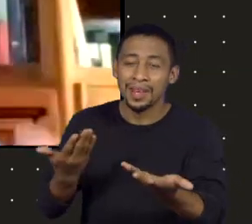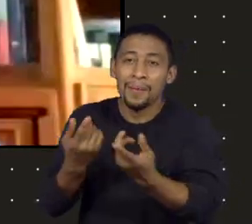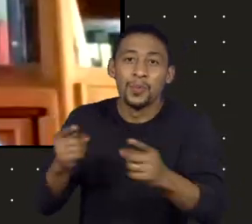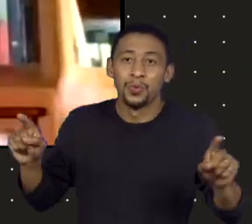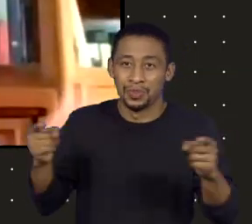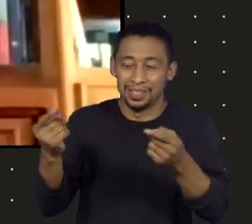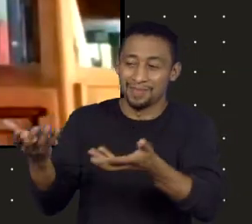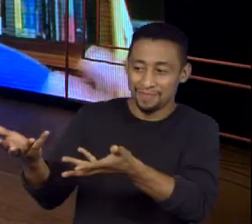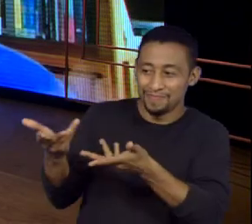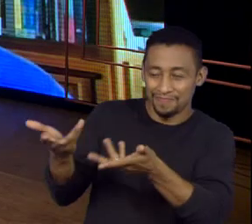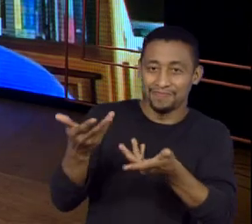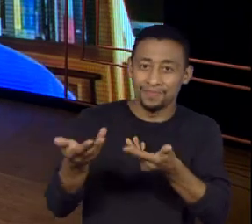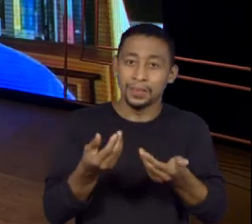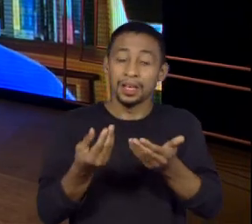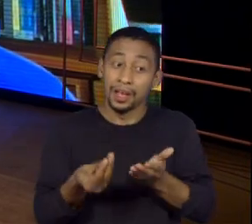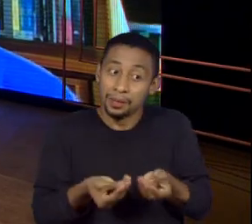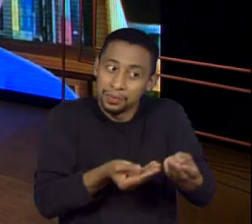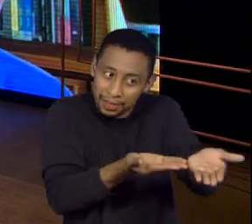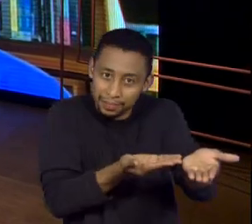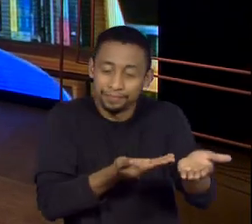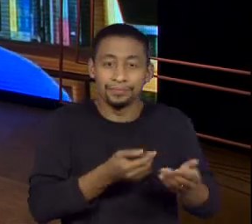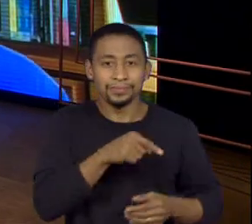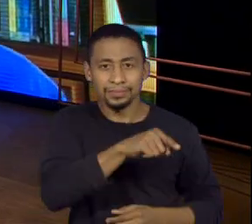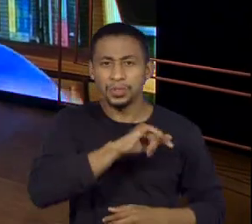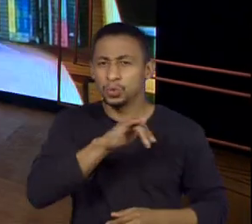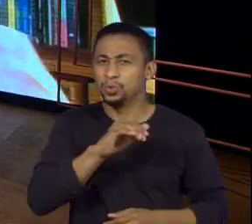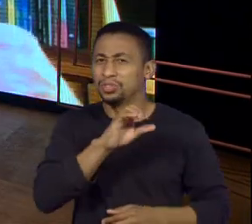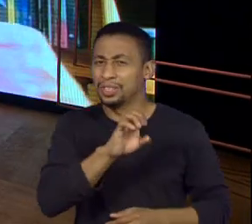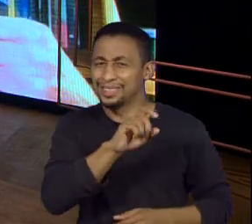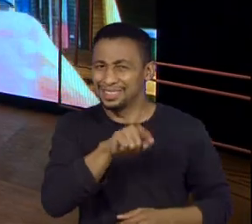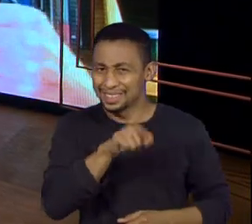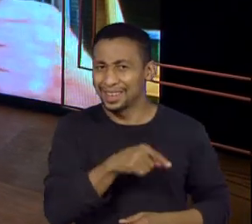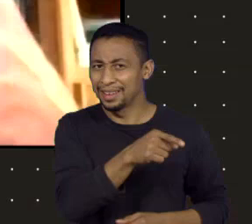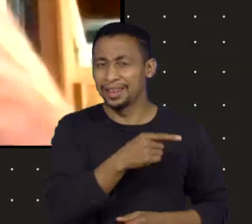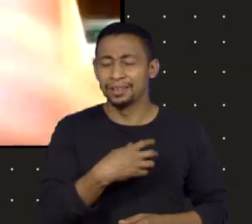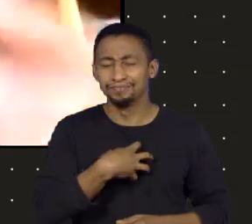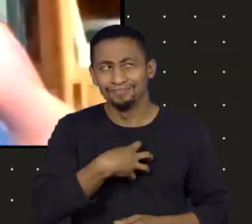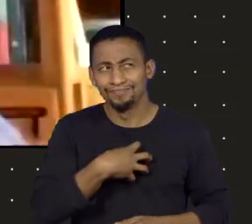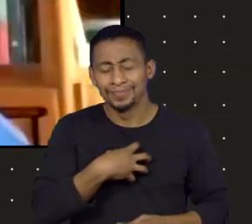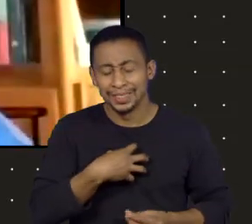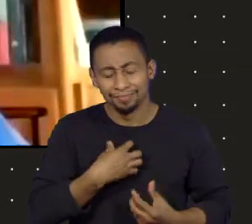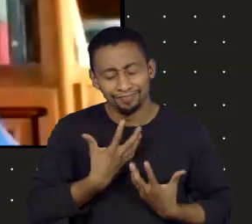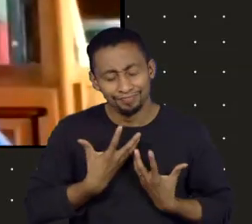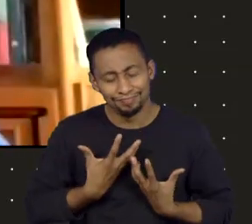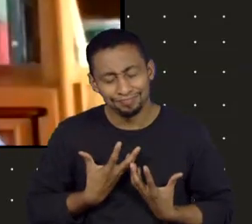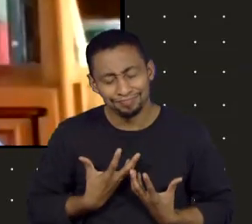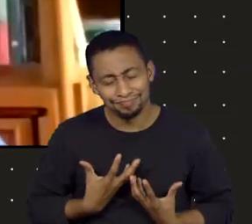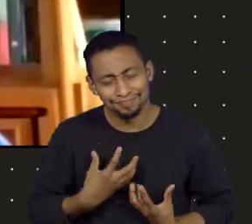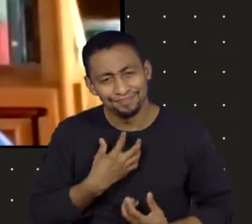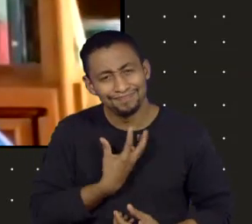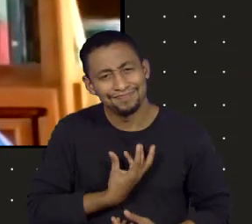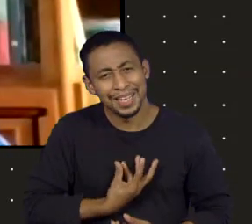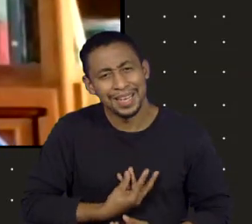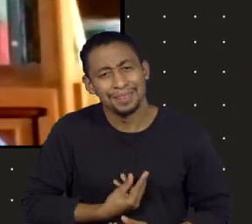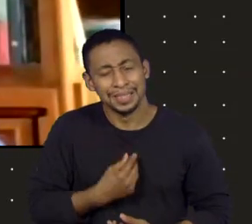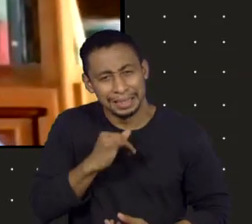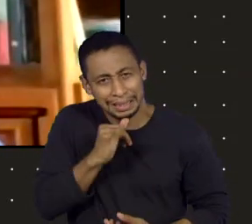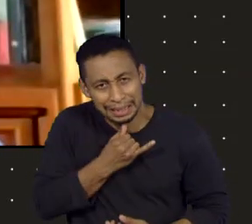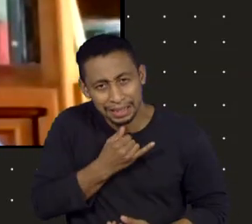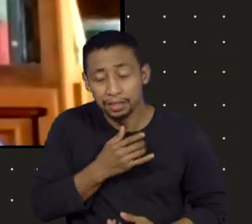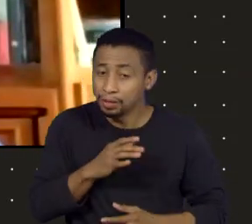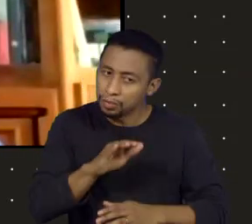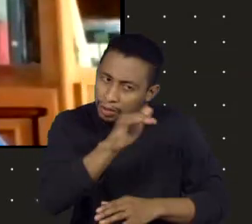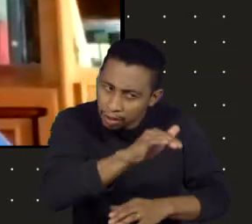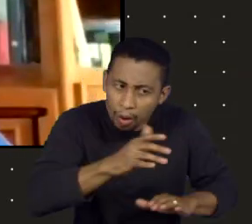foi ficando abatido. E aí um dia eu disse, olha, Gessé, faça aí uma